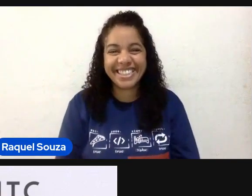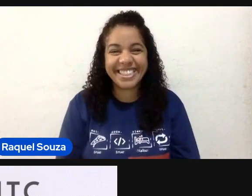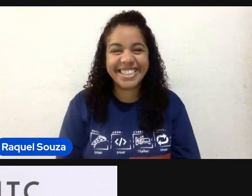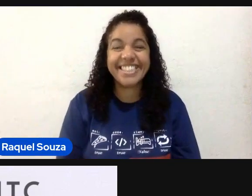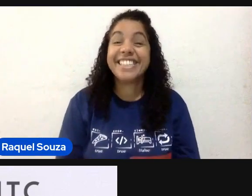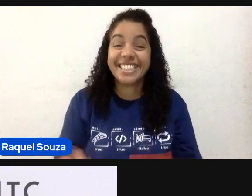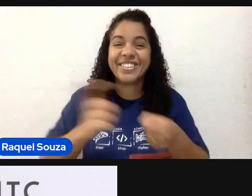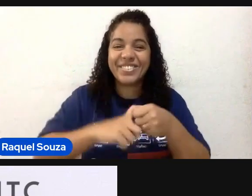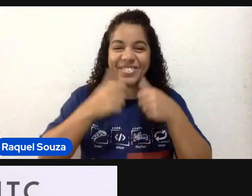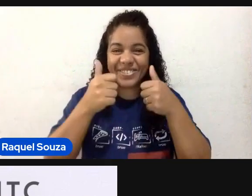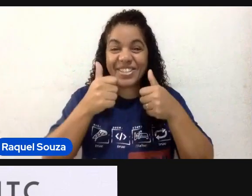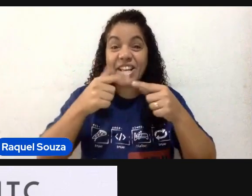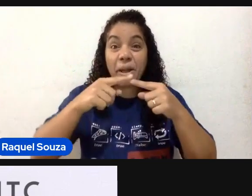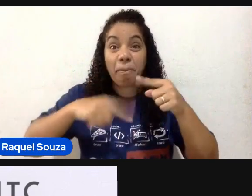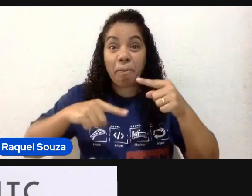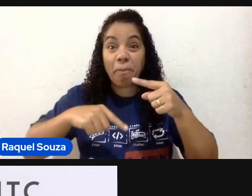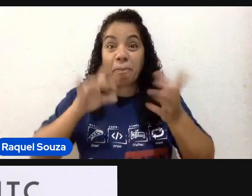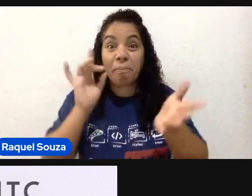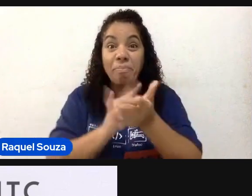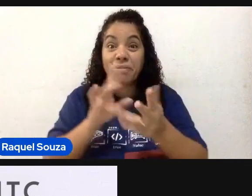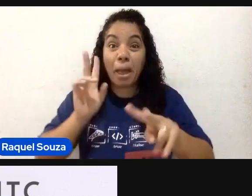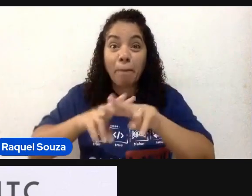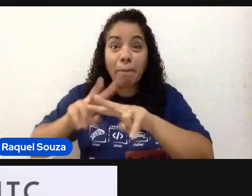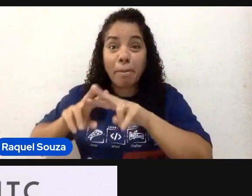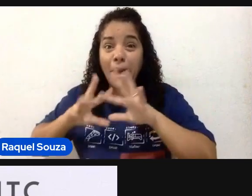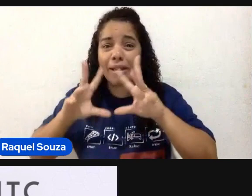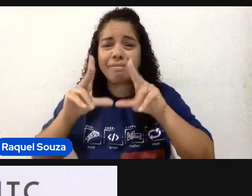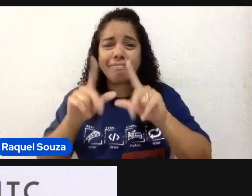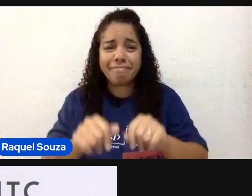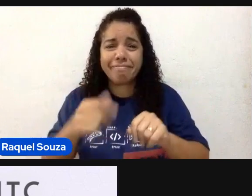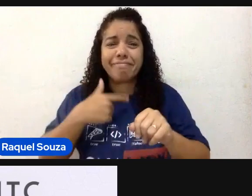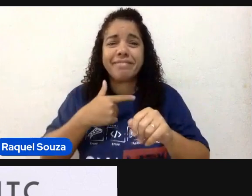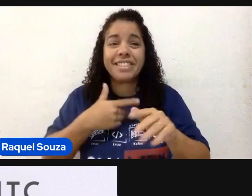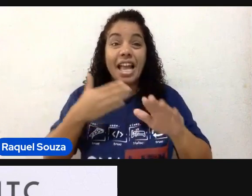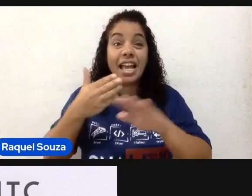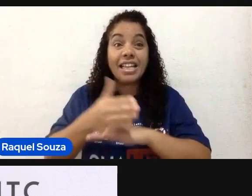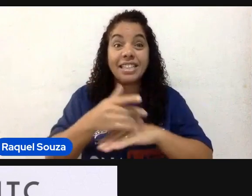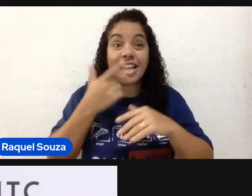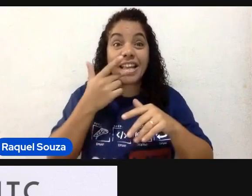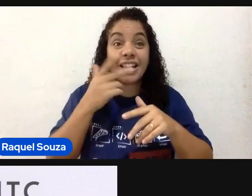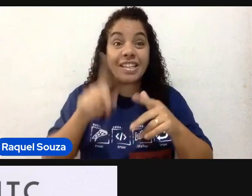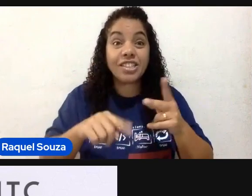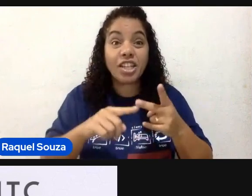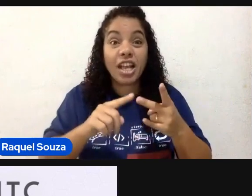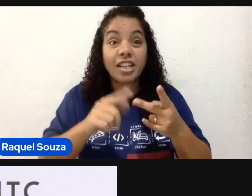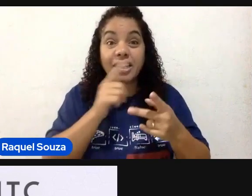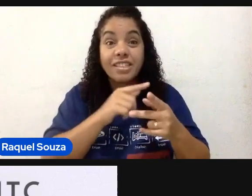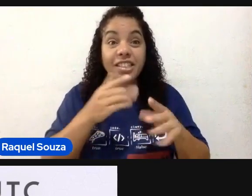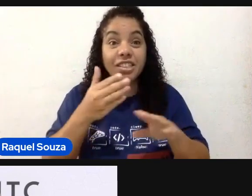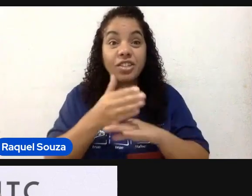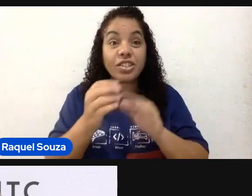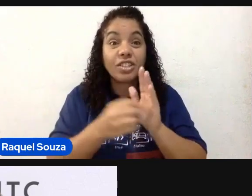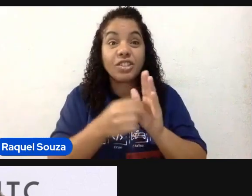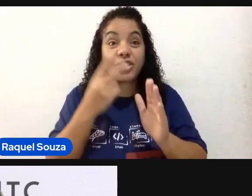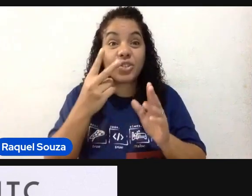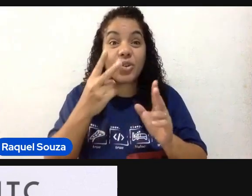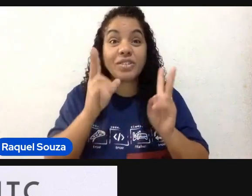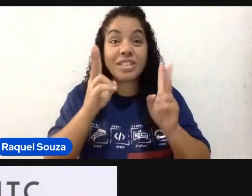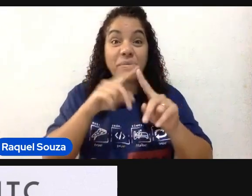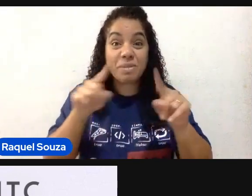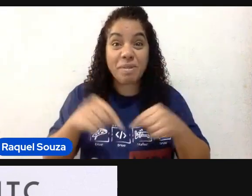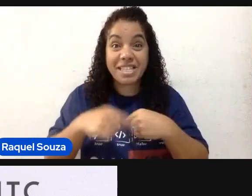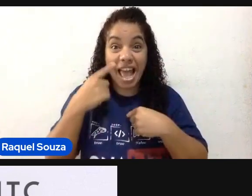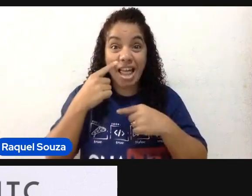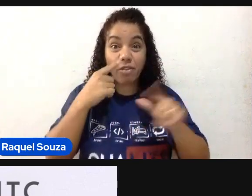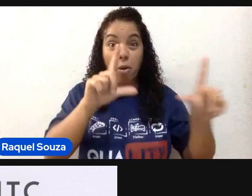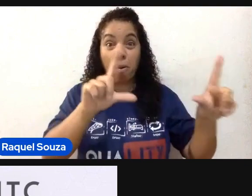Voltei, gente, que caiu mesmo, travou tudo. Entrei, já chama um bug, né? Eu consegui entrar 2 vezes na mesma 2 vezes. sala.